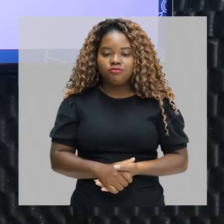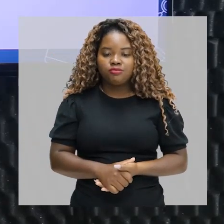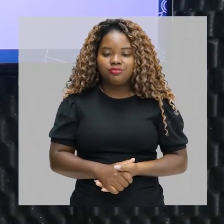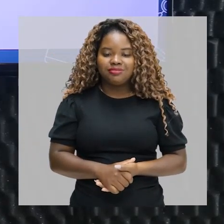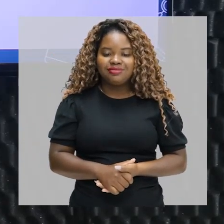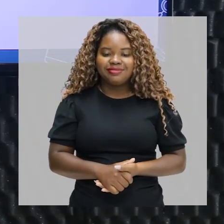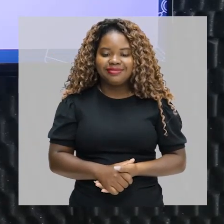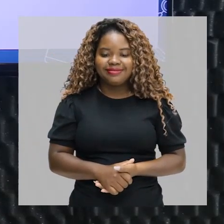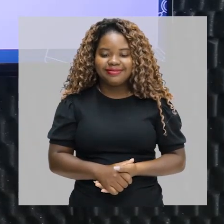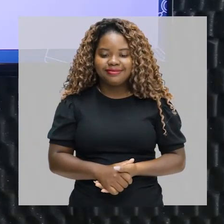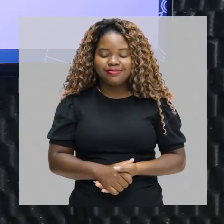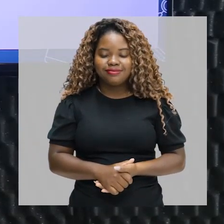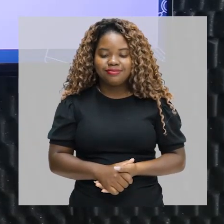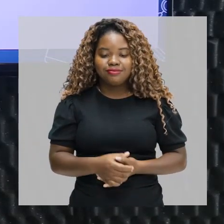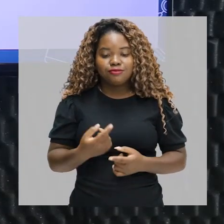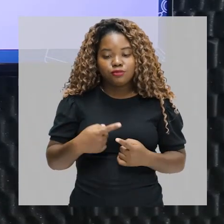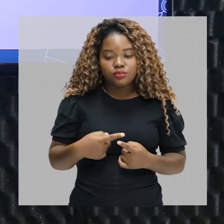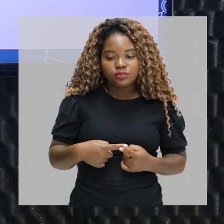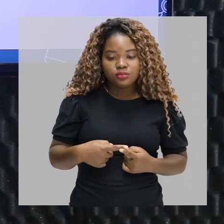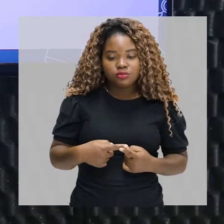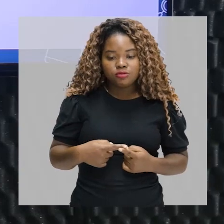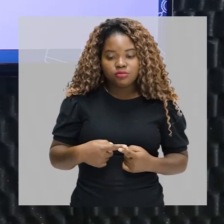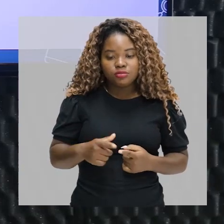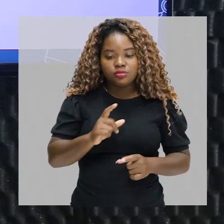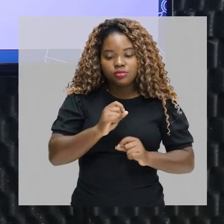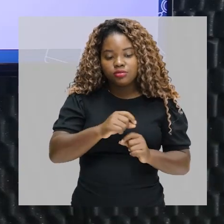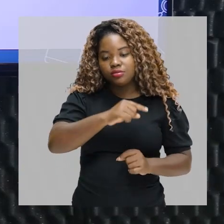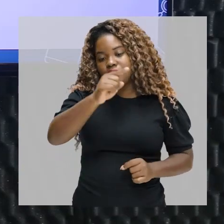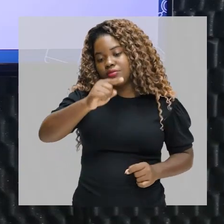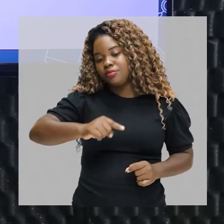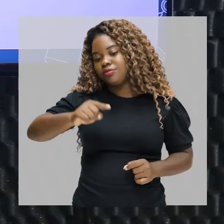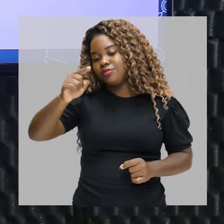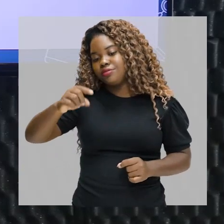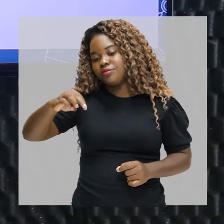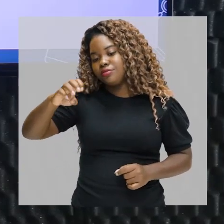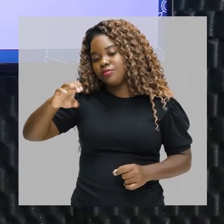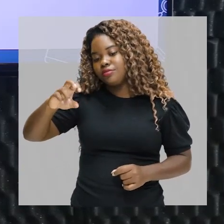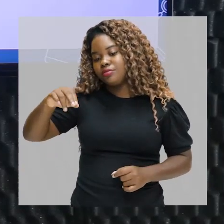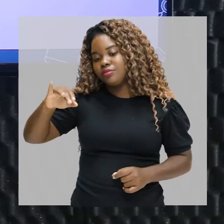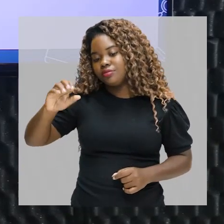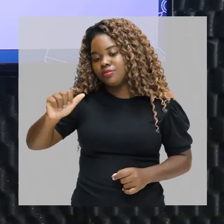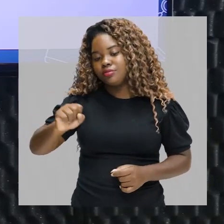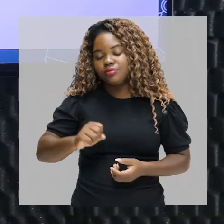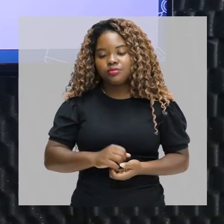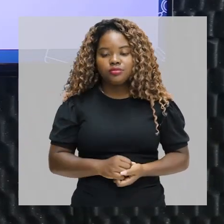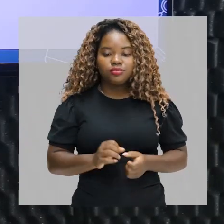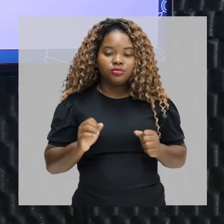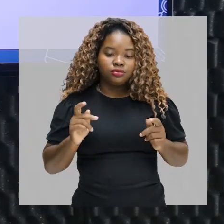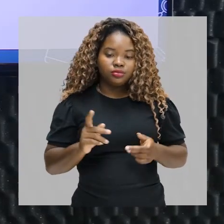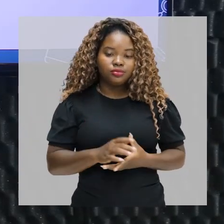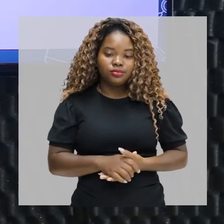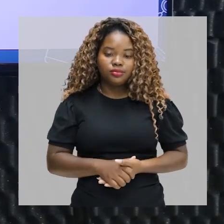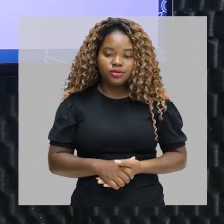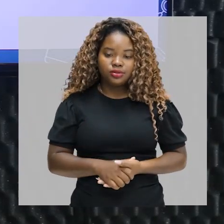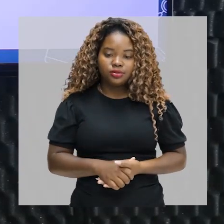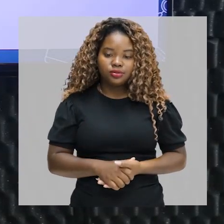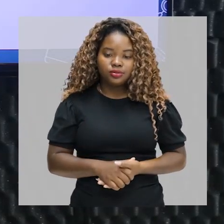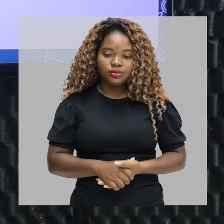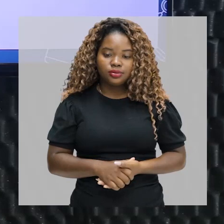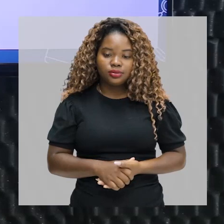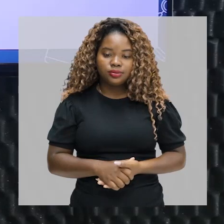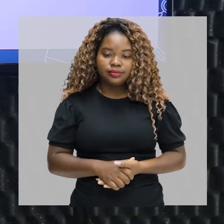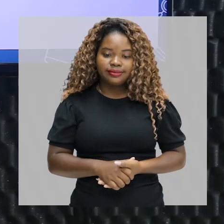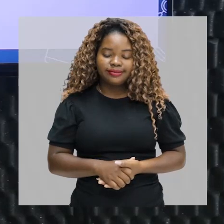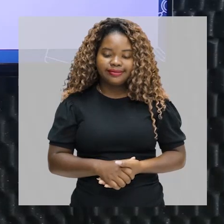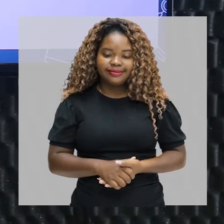som. Justamente porque trata-se de ondas mecânicas. Tá ok? E isso